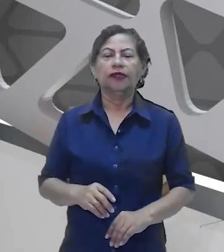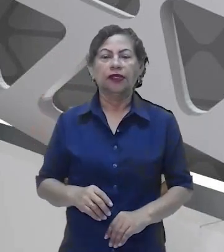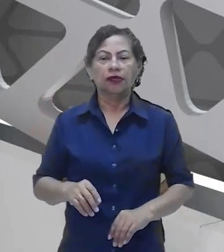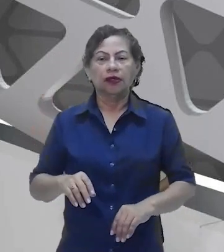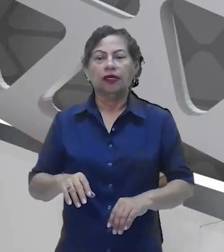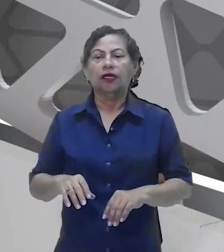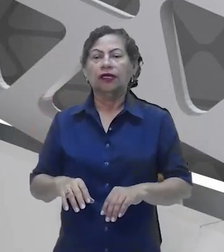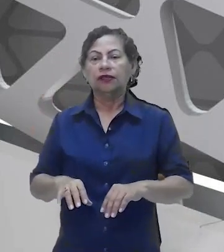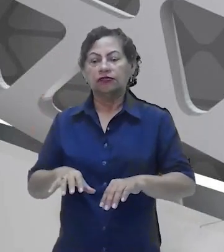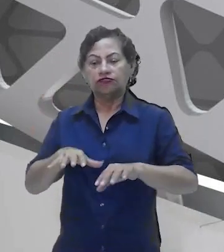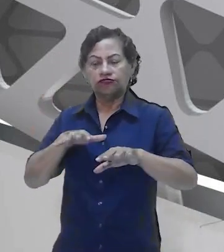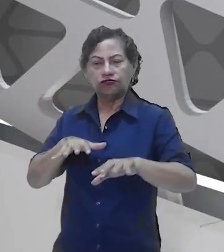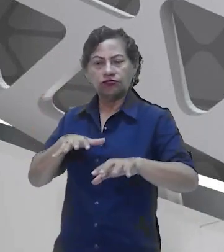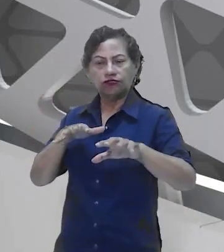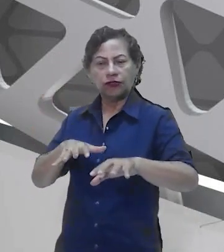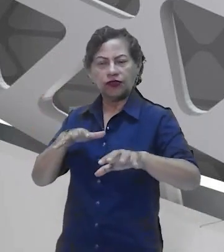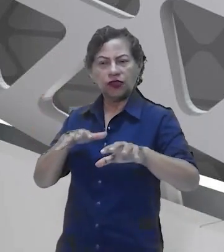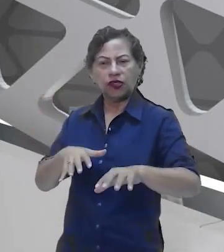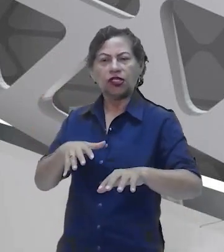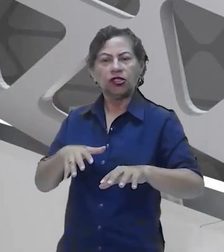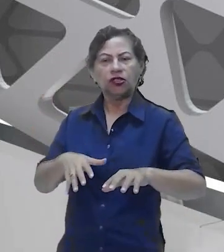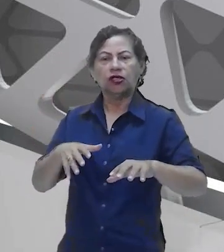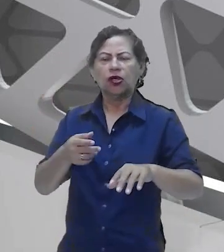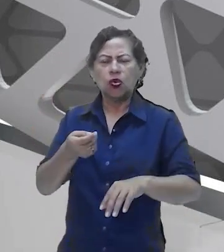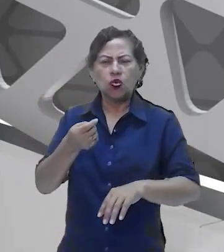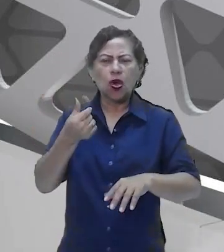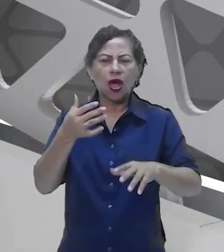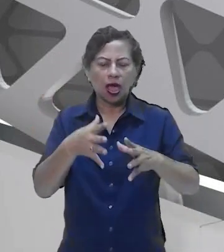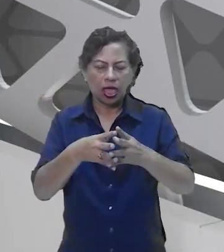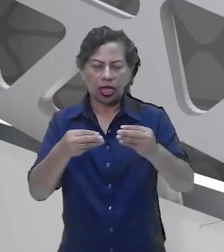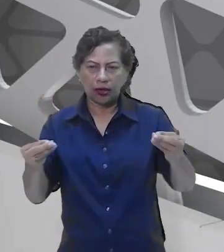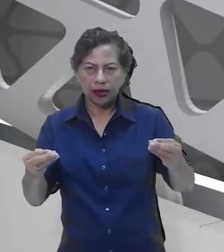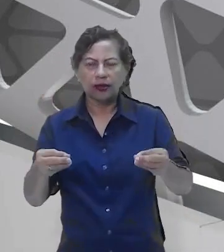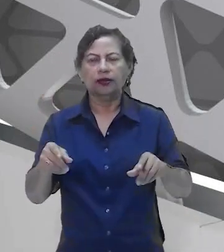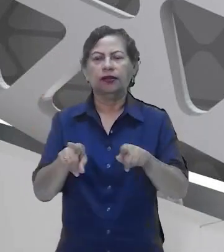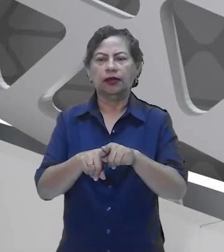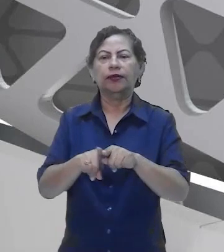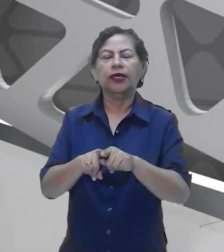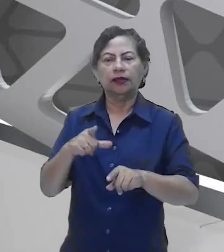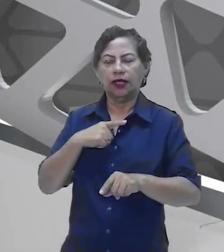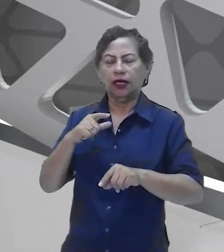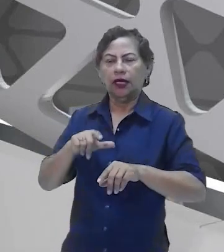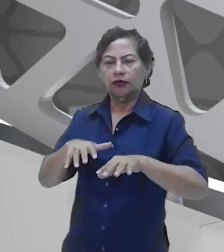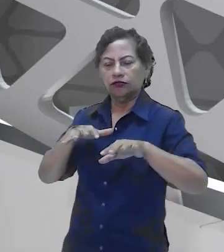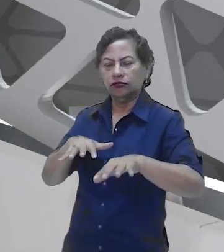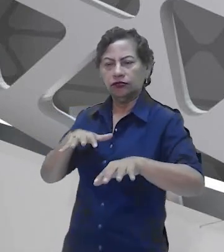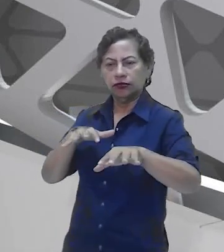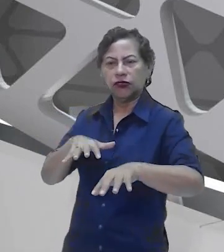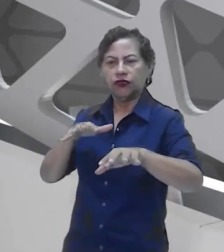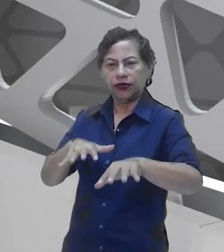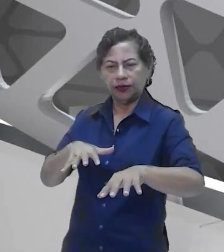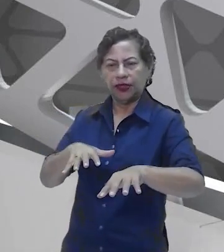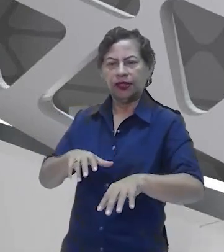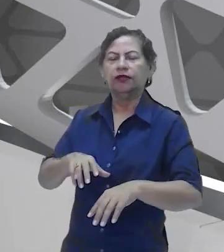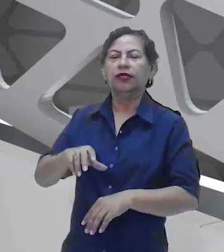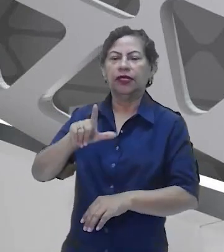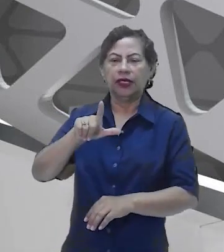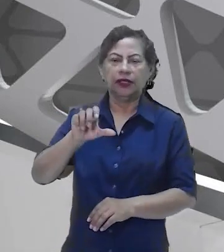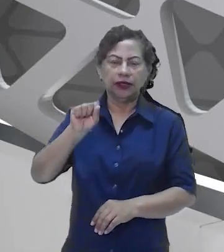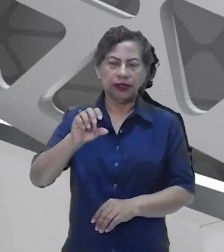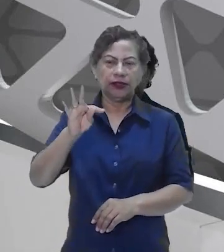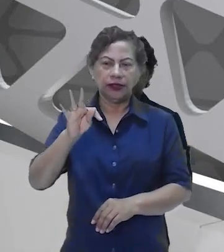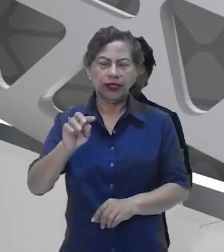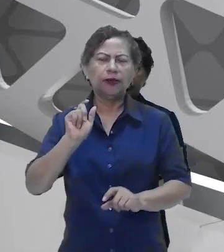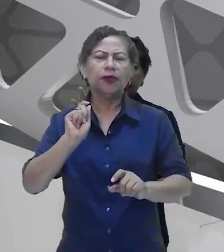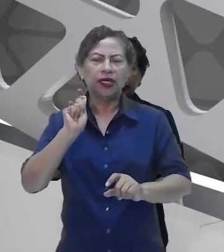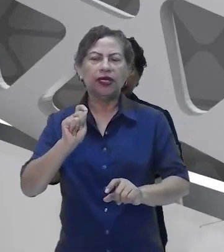movimentos quase deixaram de existir, e na década de 80 a gente tem um movimento que perdura até hoje, que é o MST, o Movimento dos Trabalhadores Sem